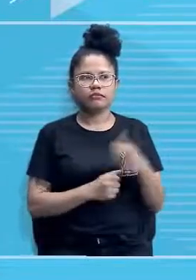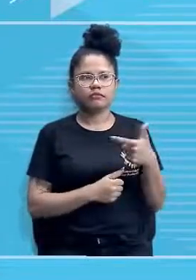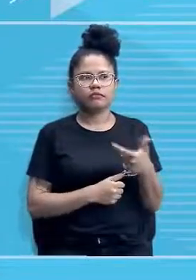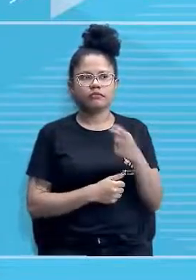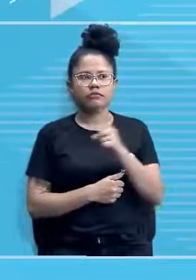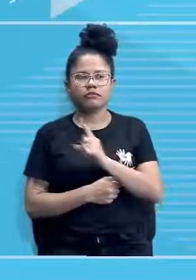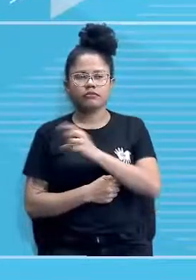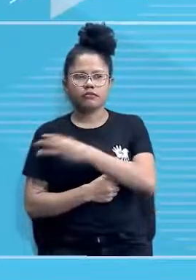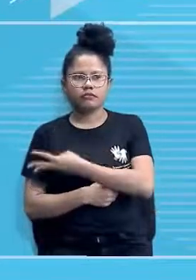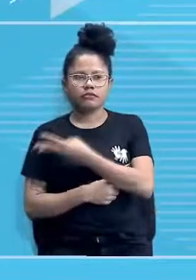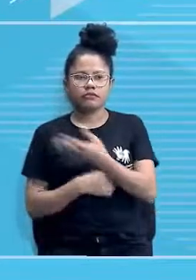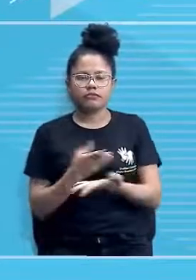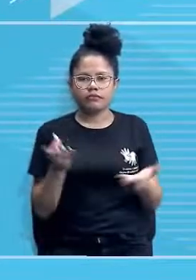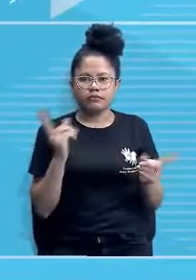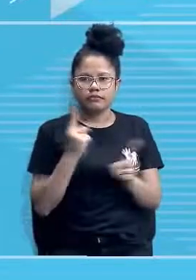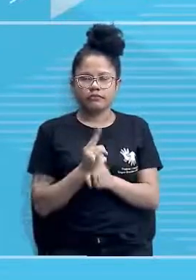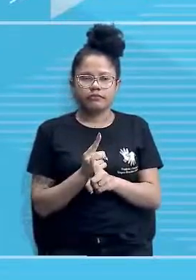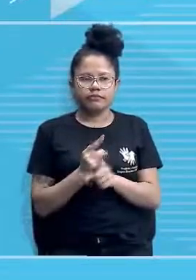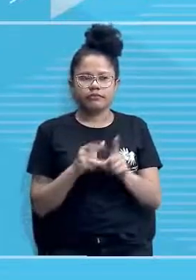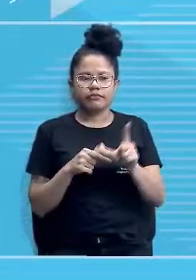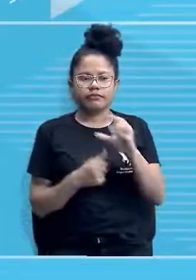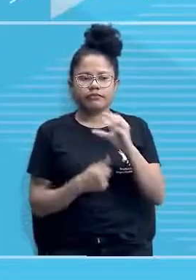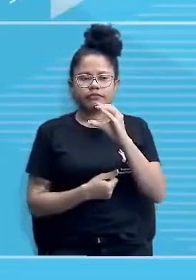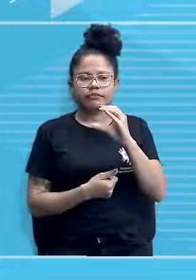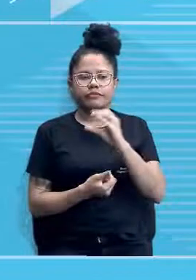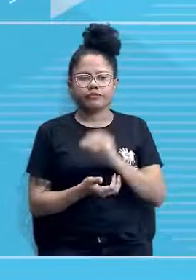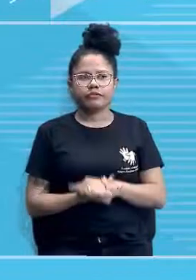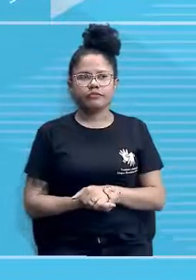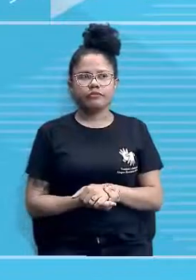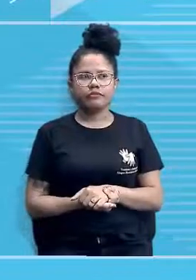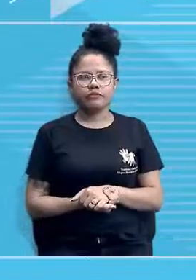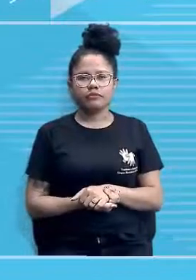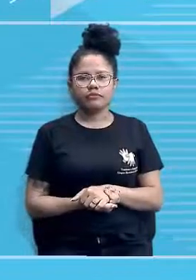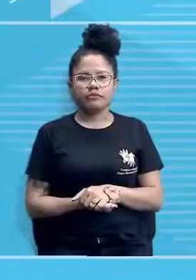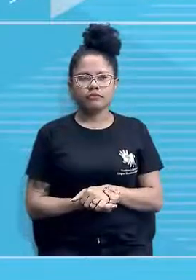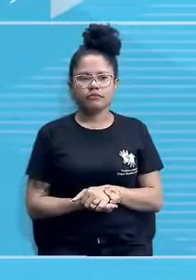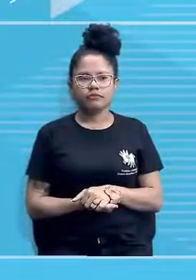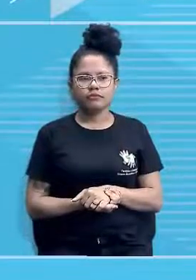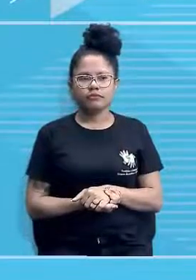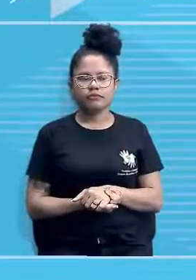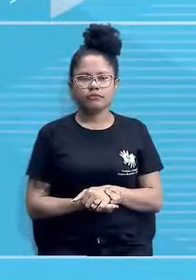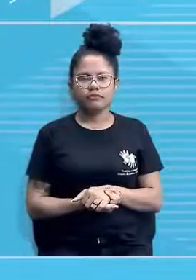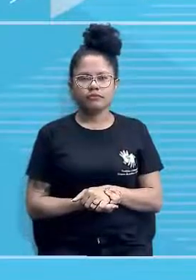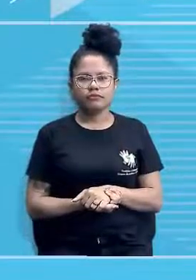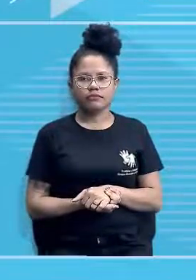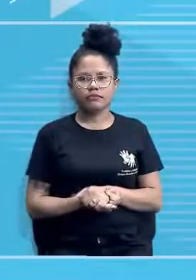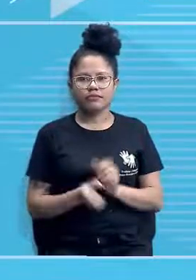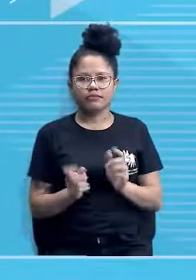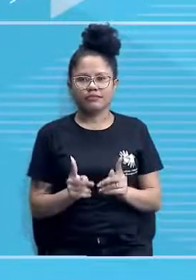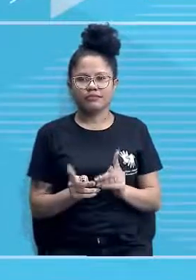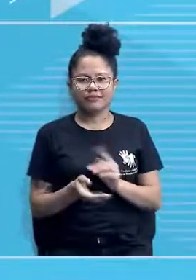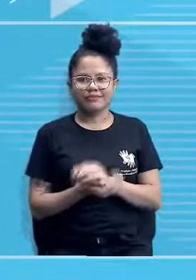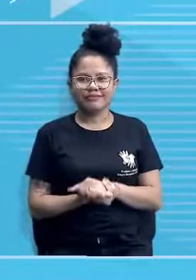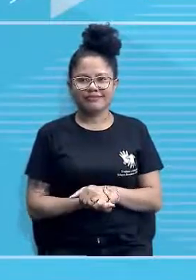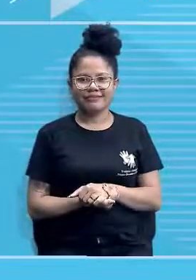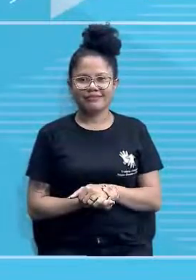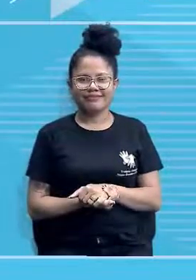que você encontra na letra C 21 e três encontrando aqui na letra C perfeito